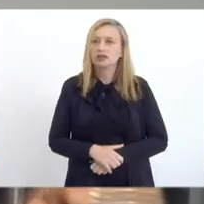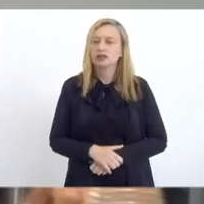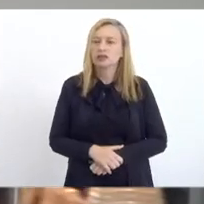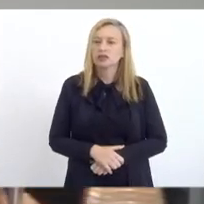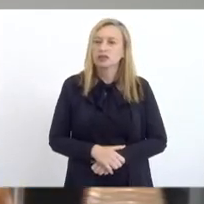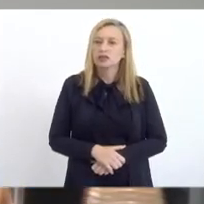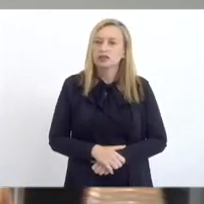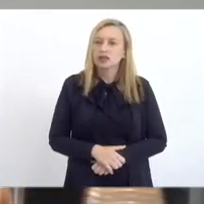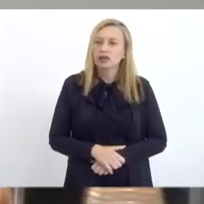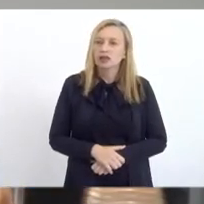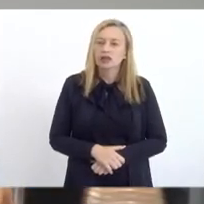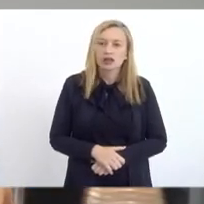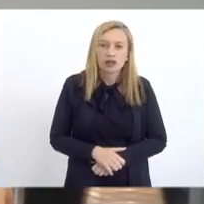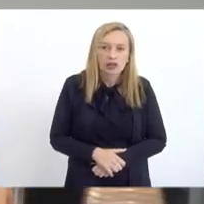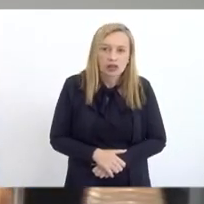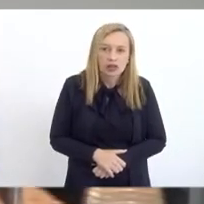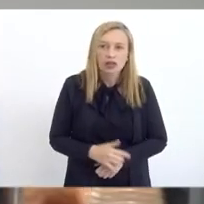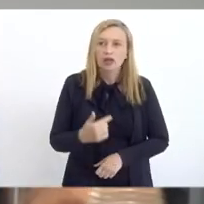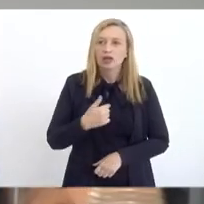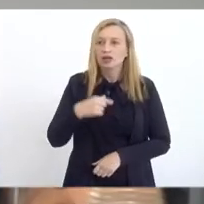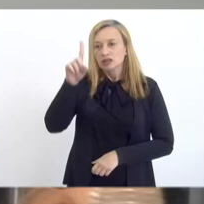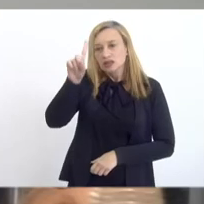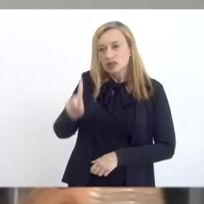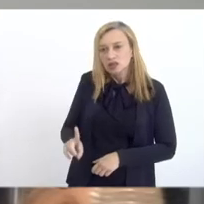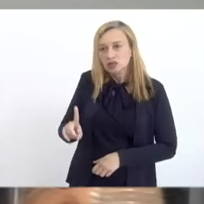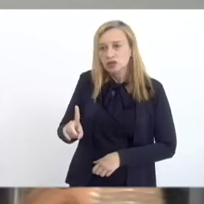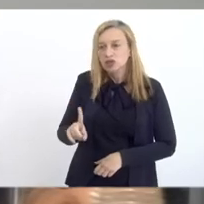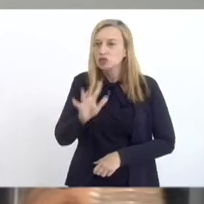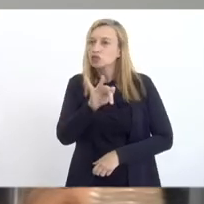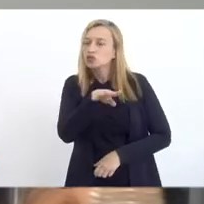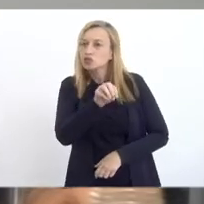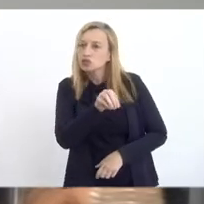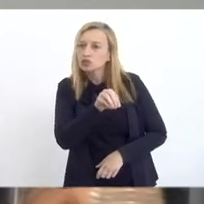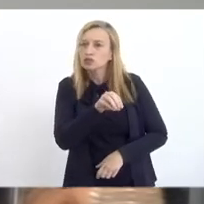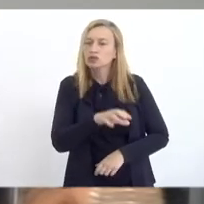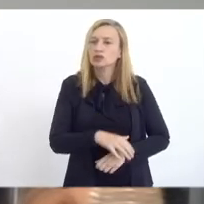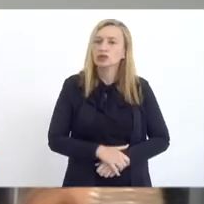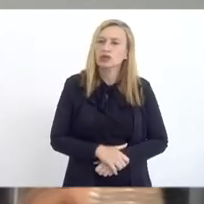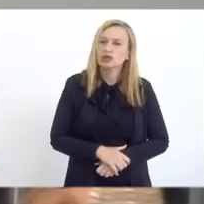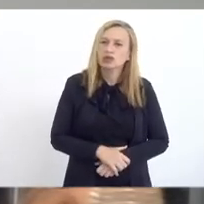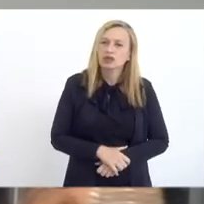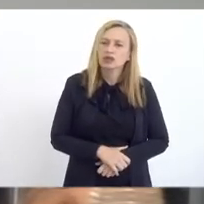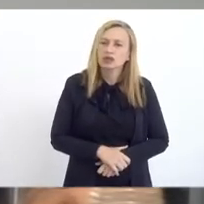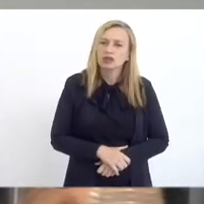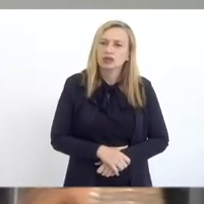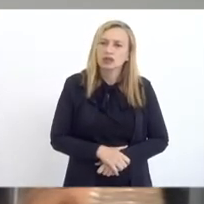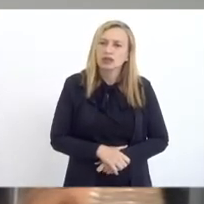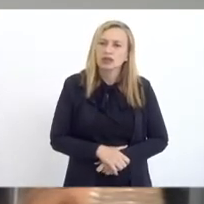Atualmente ocupo a diretoria de Seguridade do Fundo e